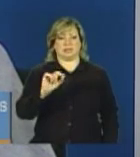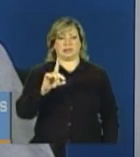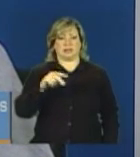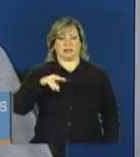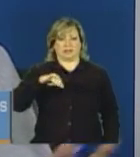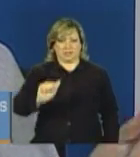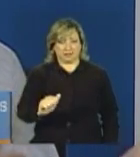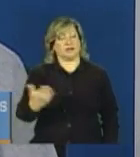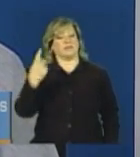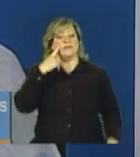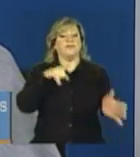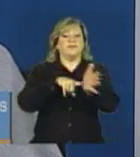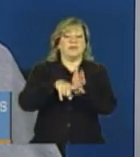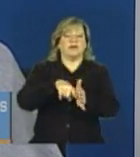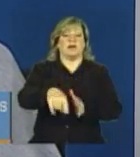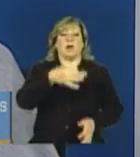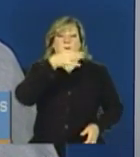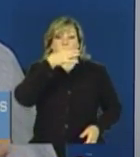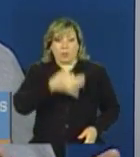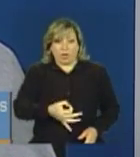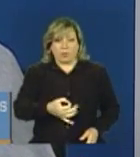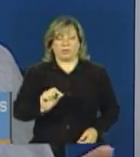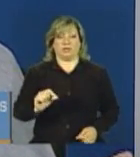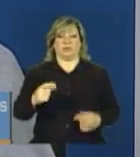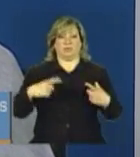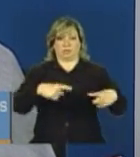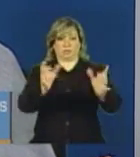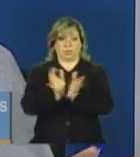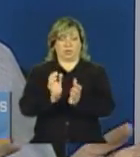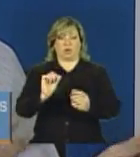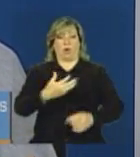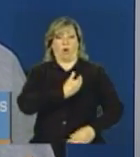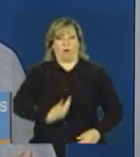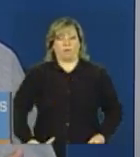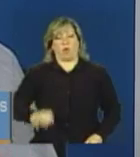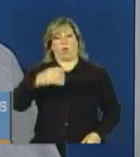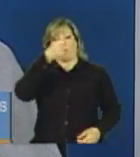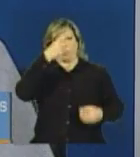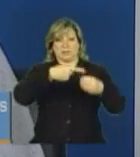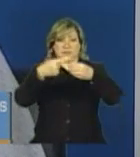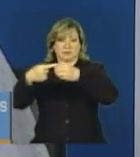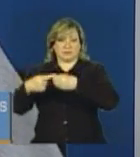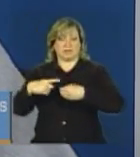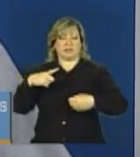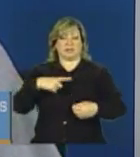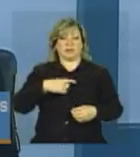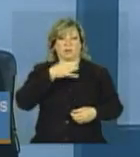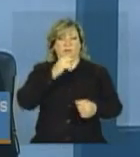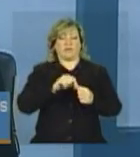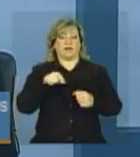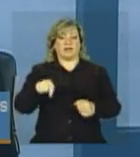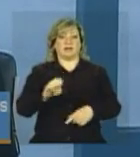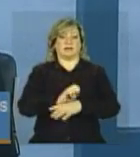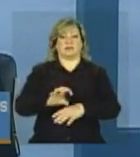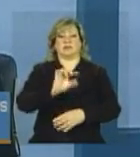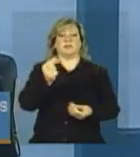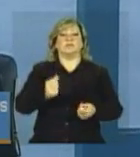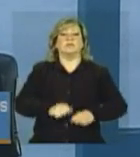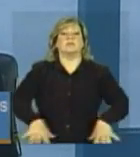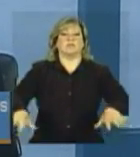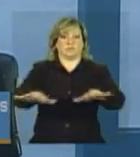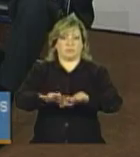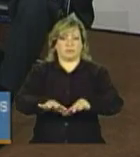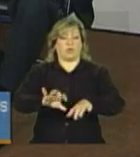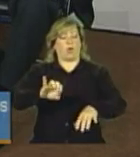avaliando a proposta, né, então de que entidades que o governo ou o município está propondo a compra e para que entidades que ele está distribuindo.